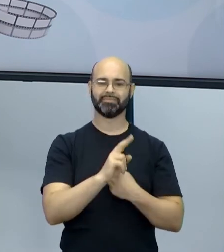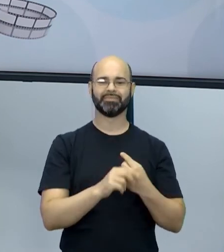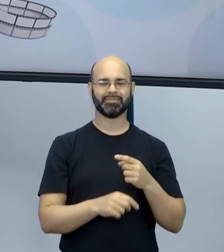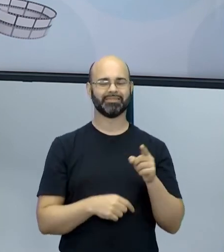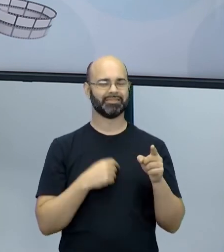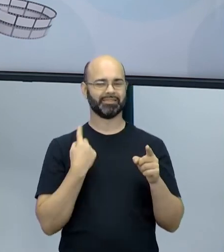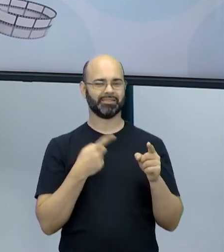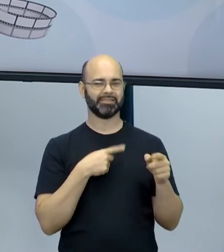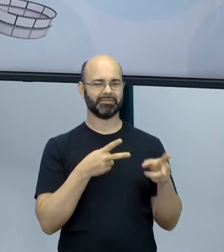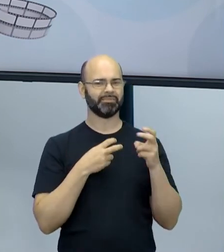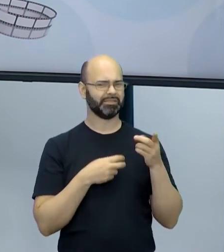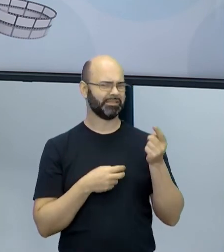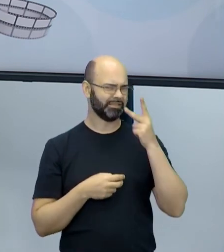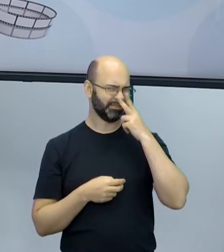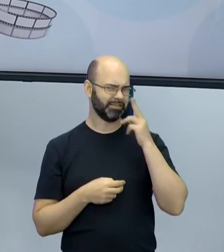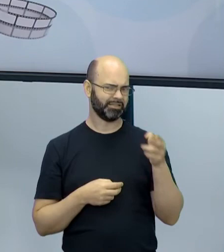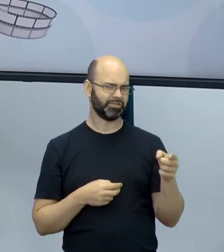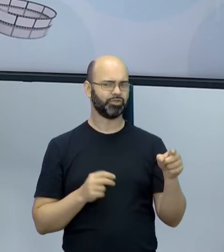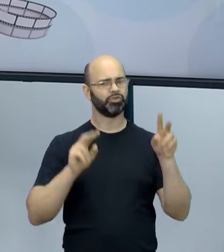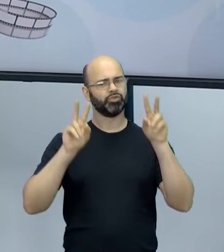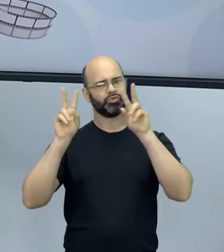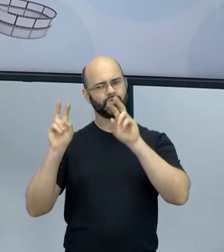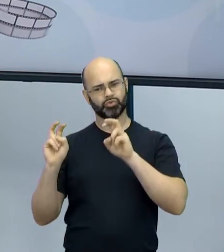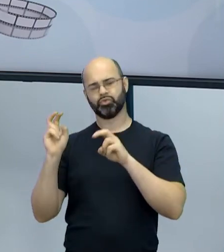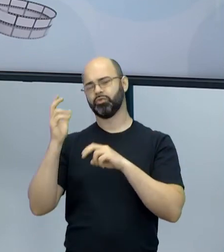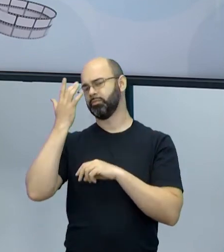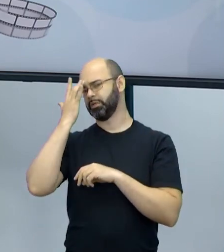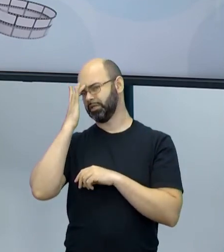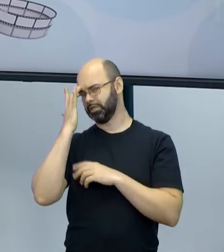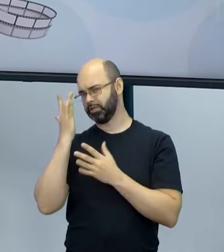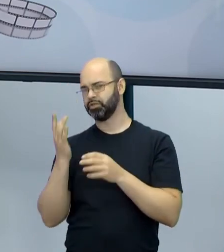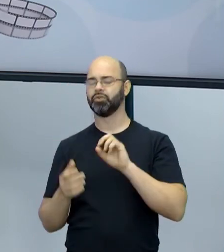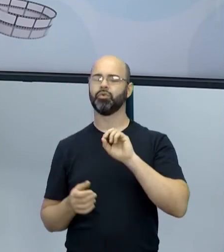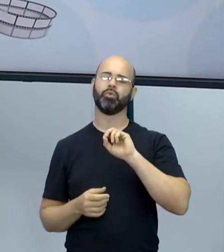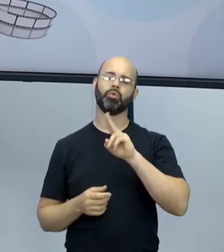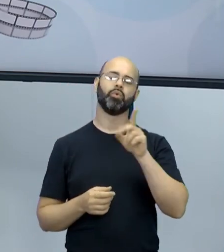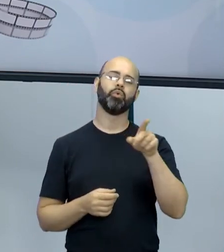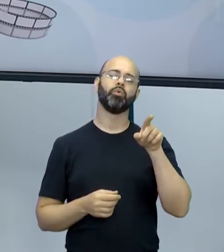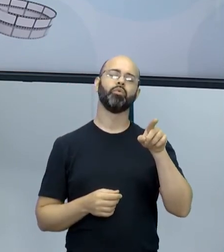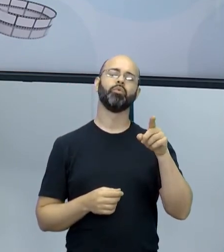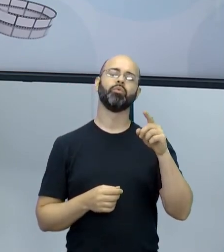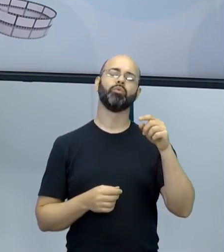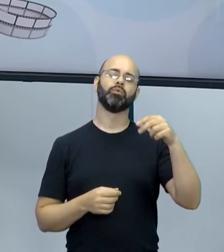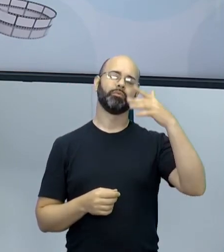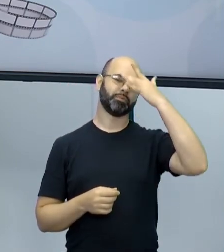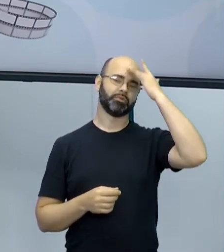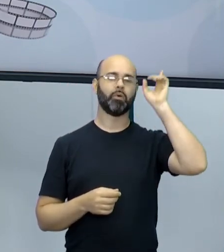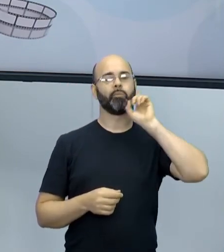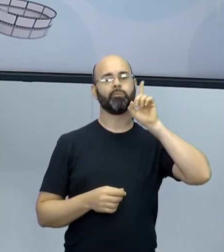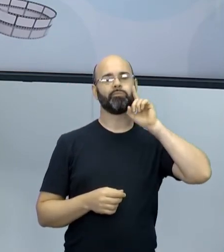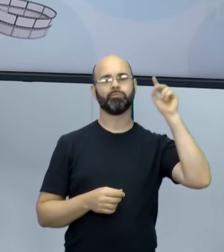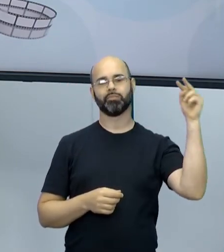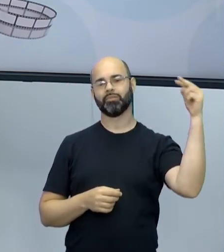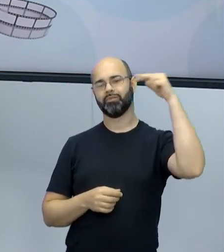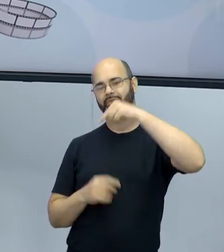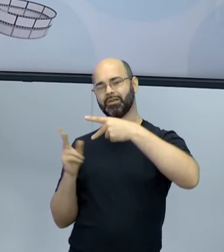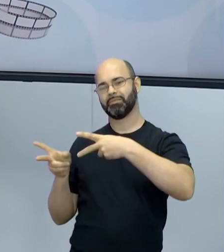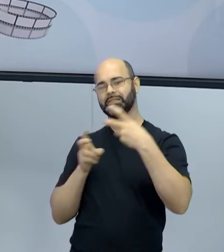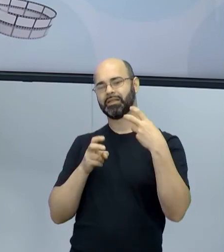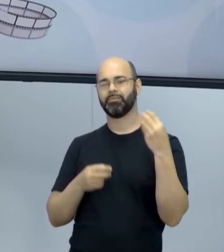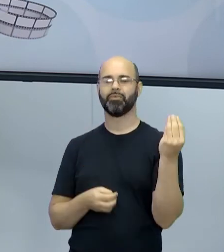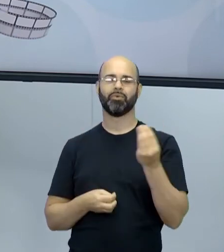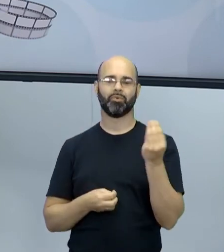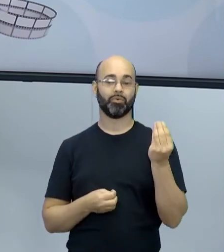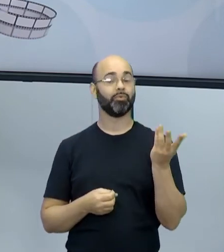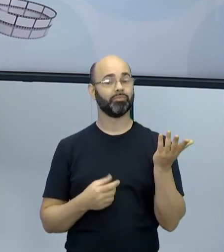percebe. Será que é um filme sobre a Índia em si? Ou sobre a forma como os norte-americanos percebem a Índia? E aí esse